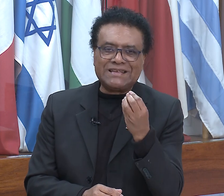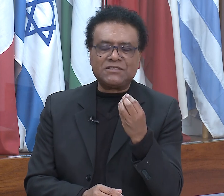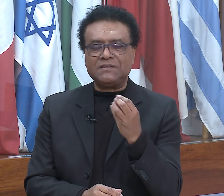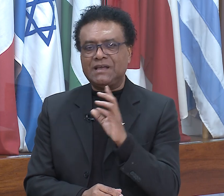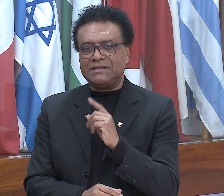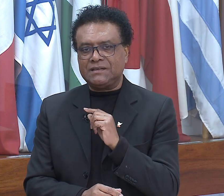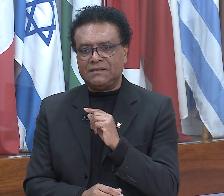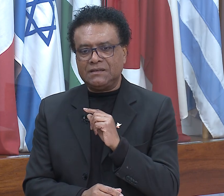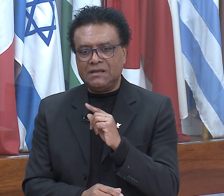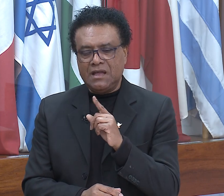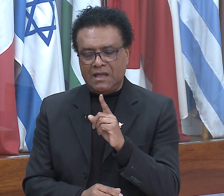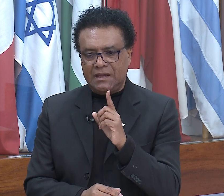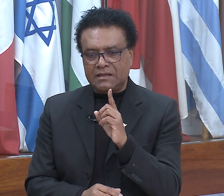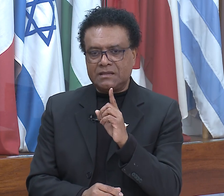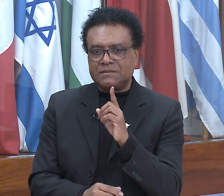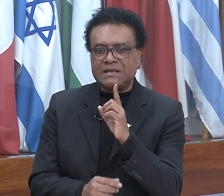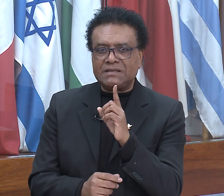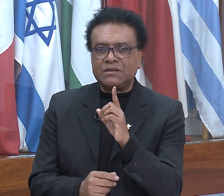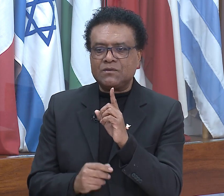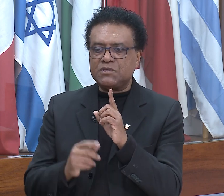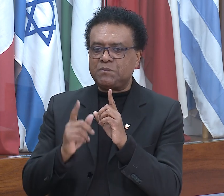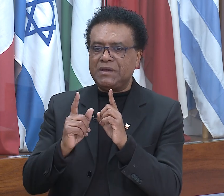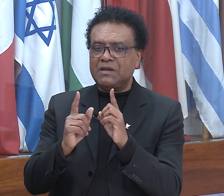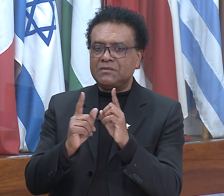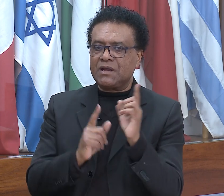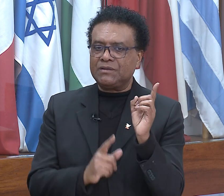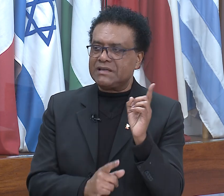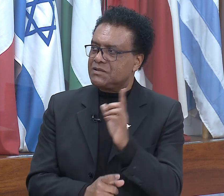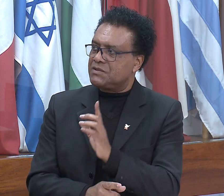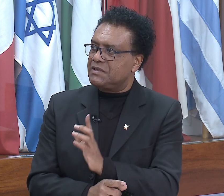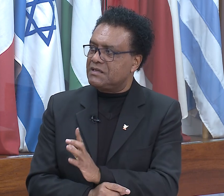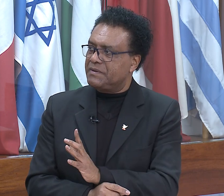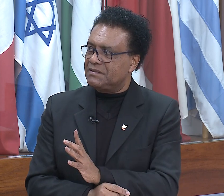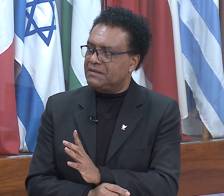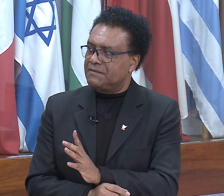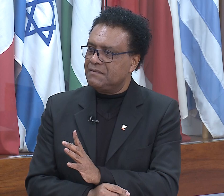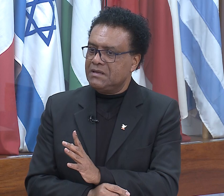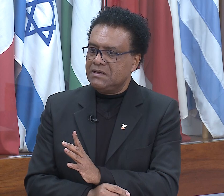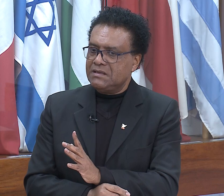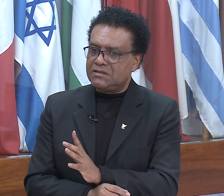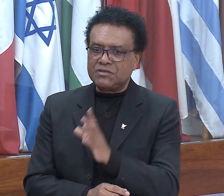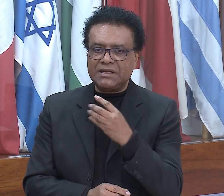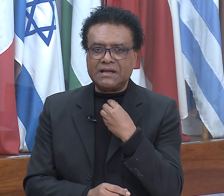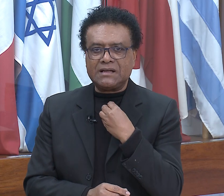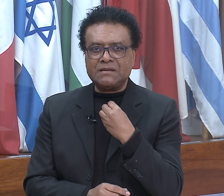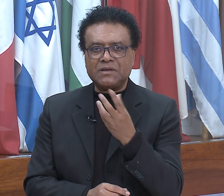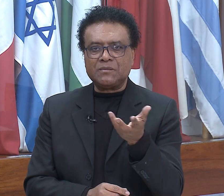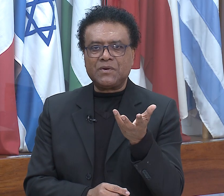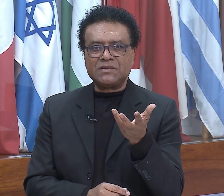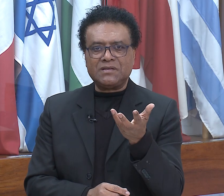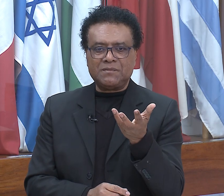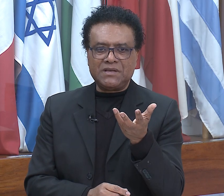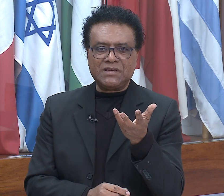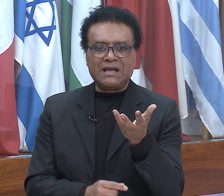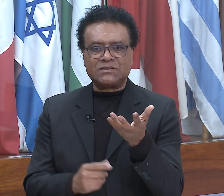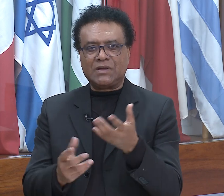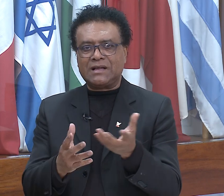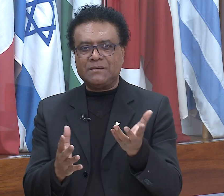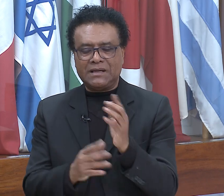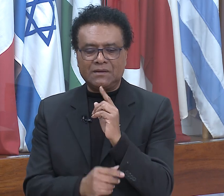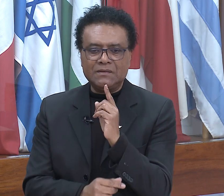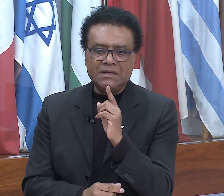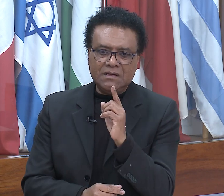representatividade aqui ela nada mais é do que um espelho do que acontece na sociedade brasileira se eu sair da câmera eu não posso de repente